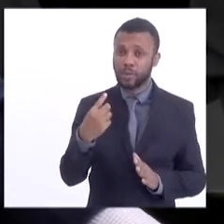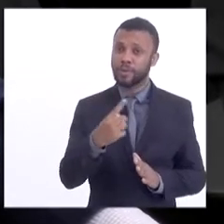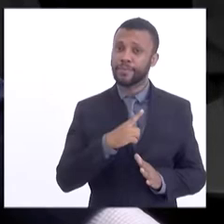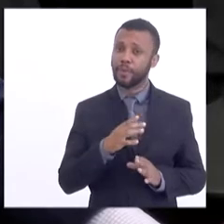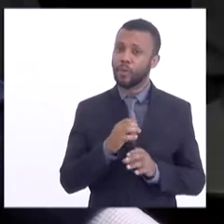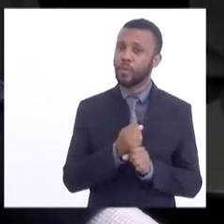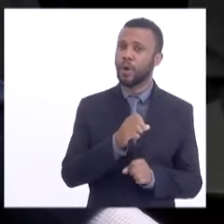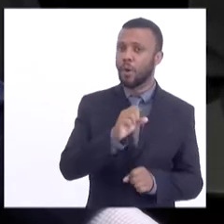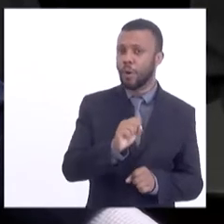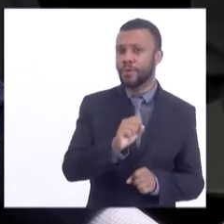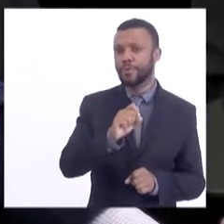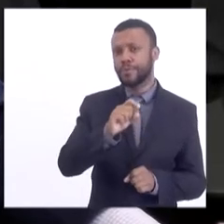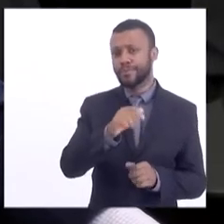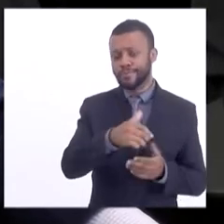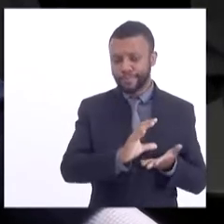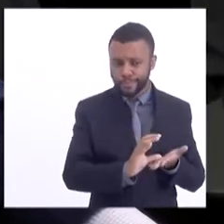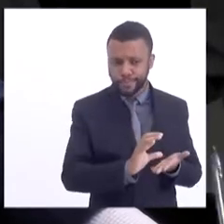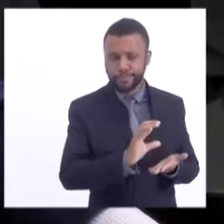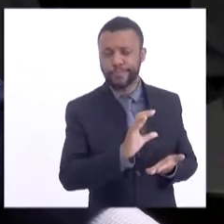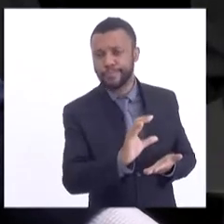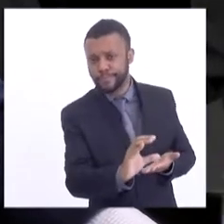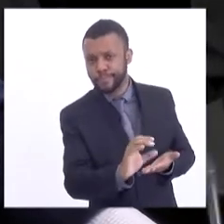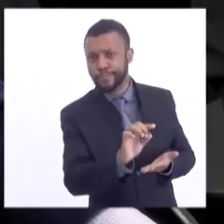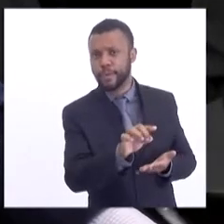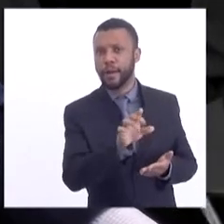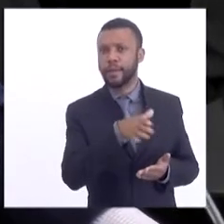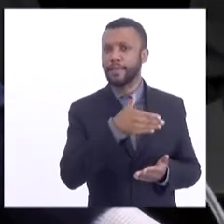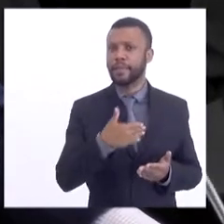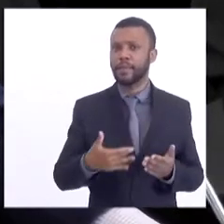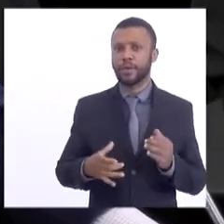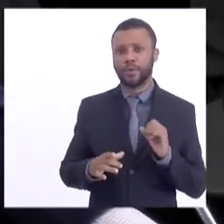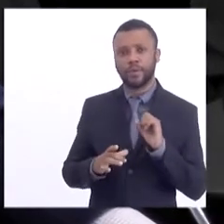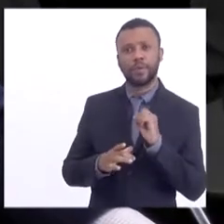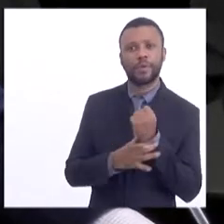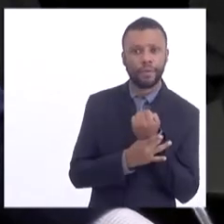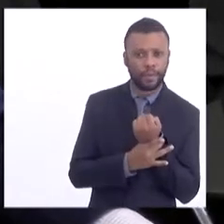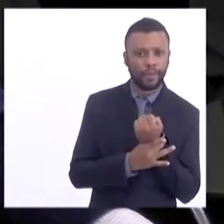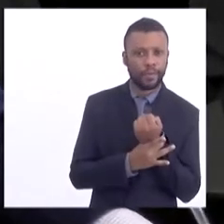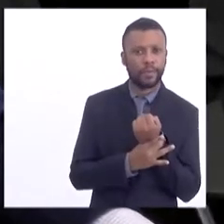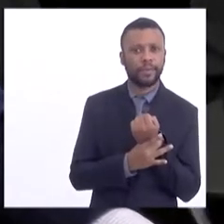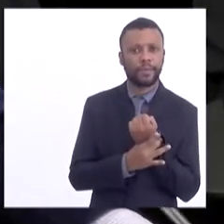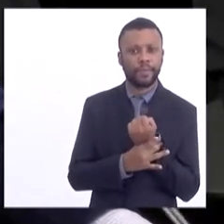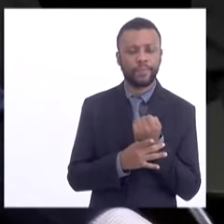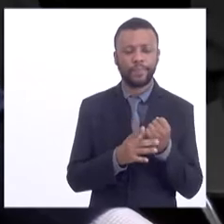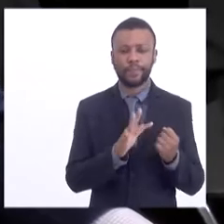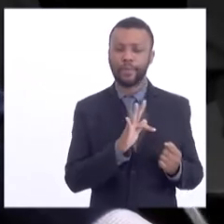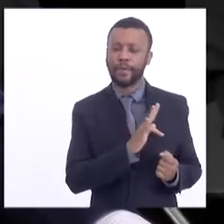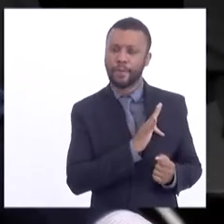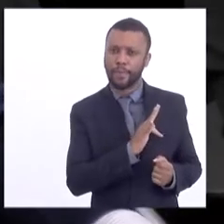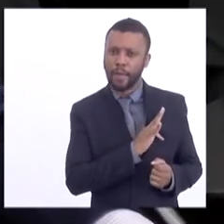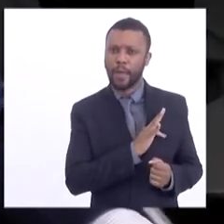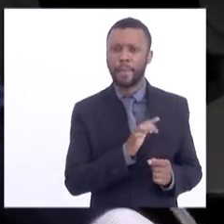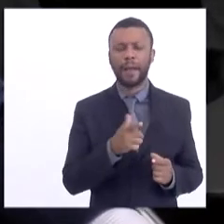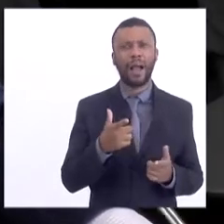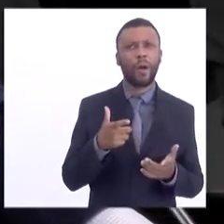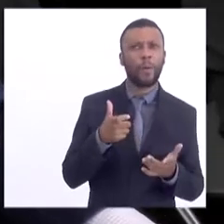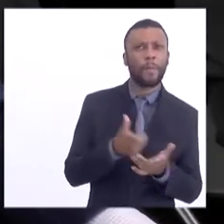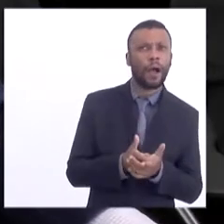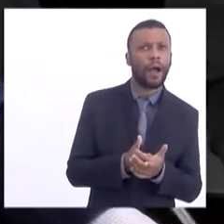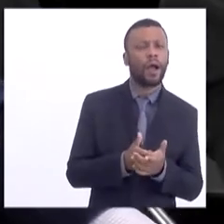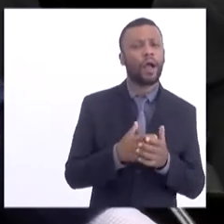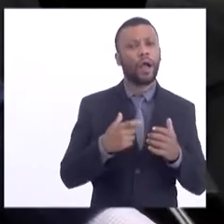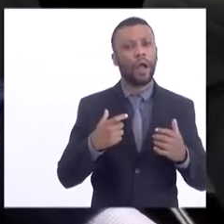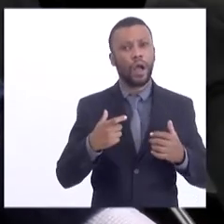8 para segurança pública que foi específico para nós ficou leite e pistola se eu não me